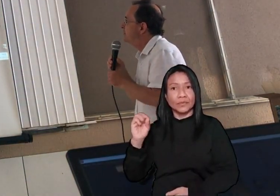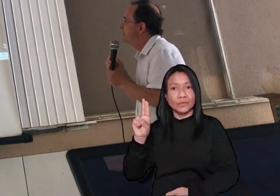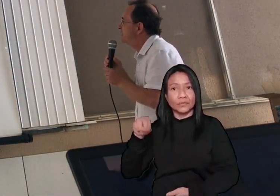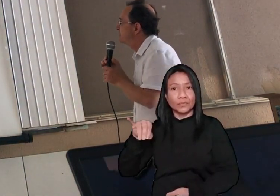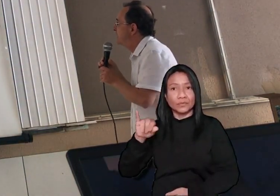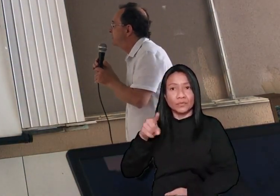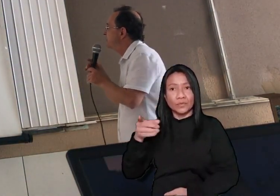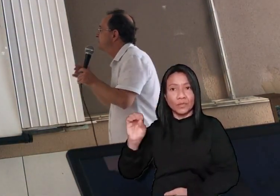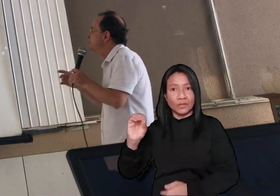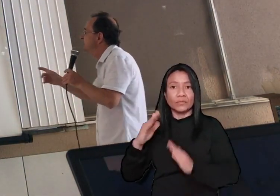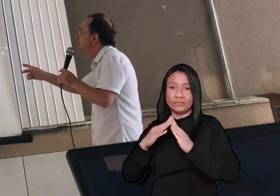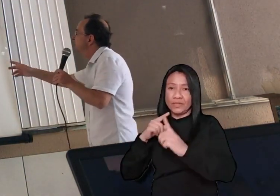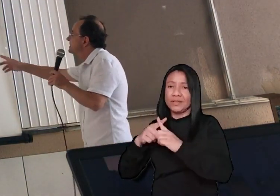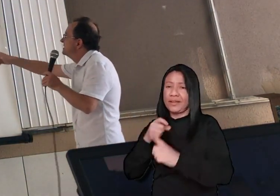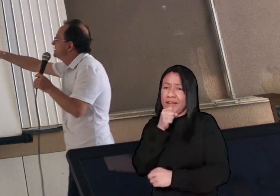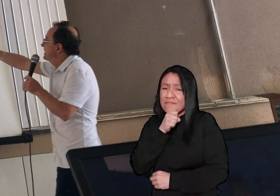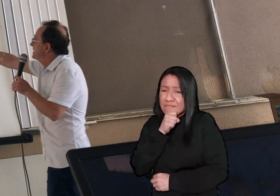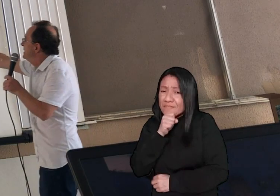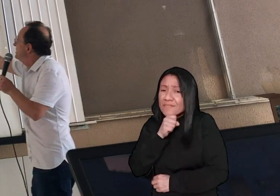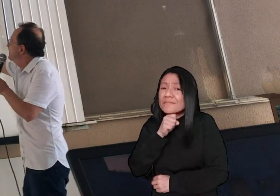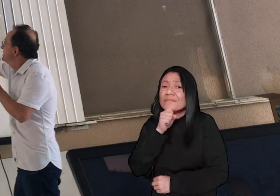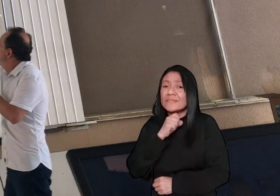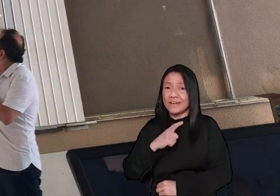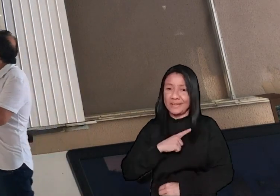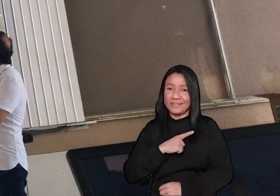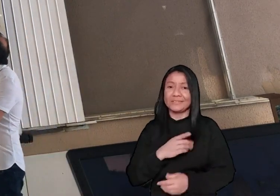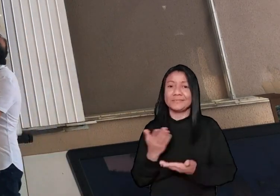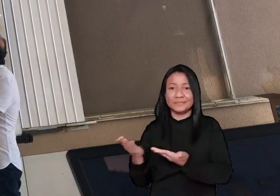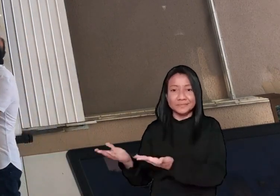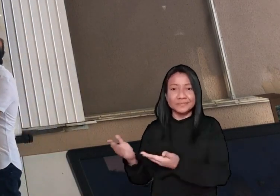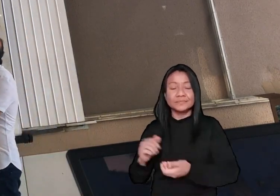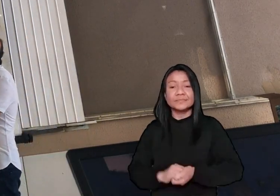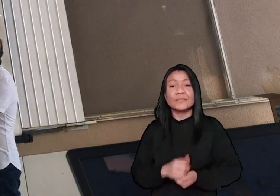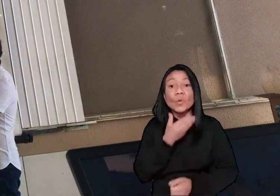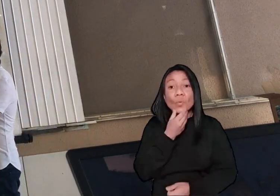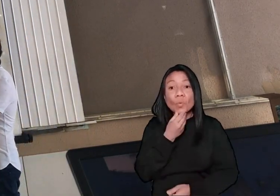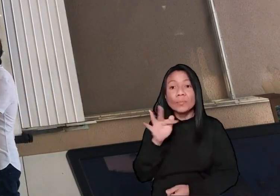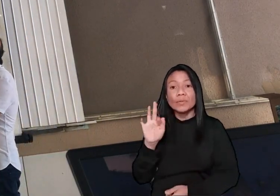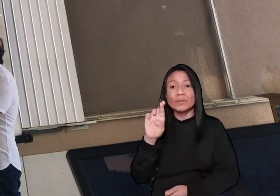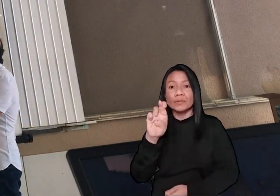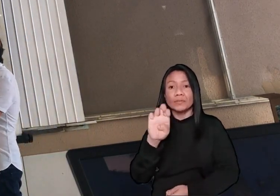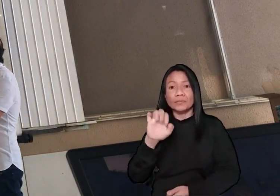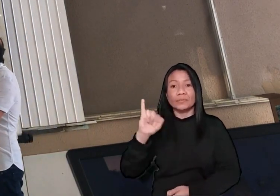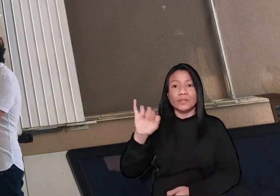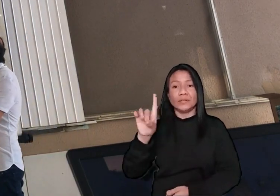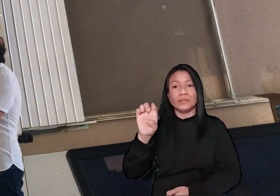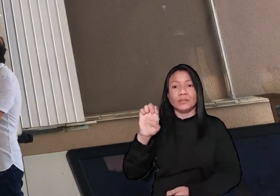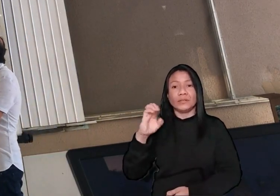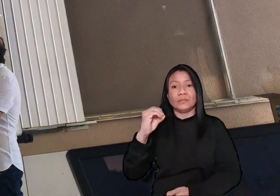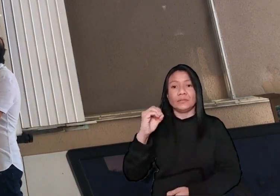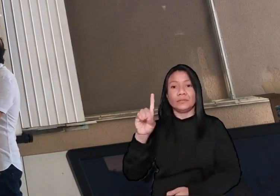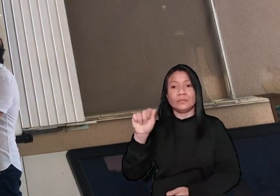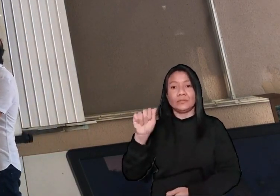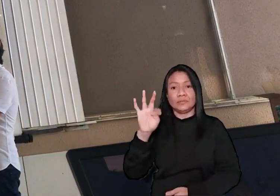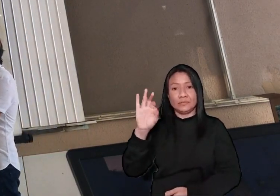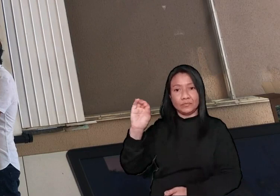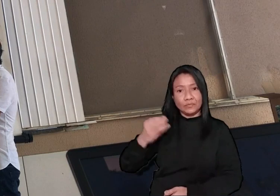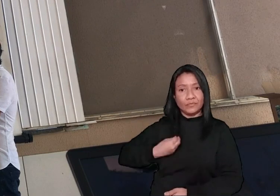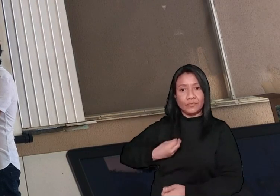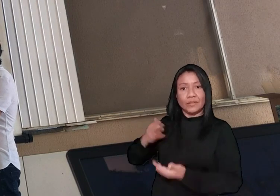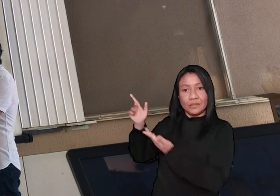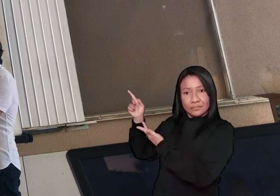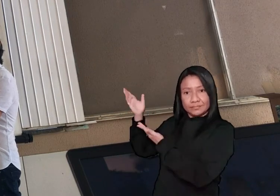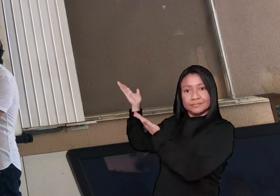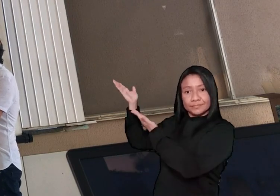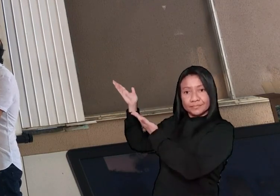Aqui é o Frei Deodato, está aqui, ó, e o bispo lá na região de